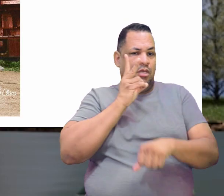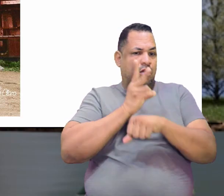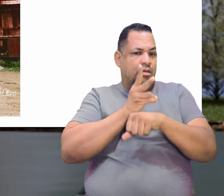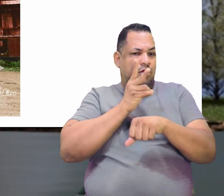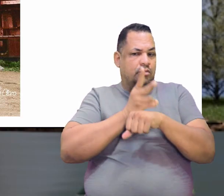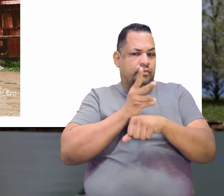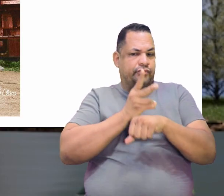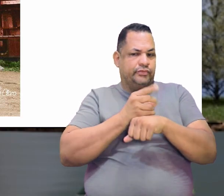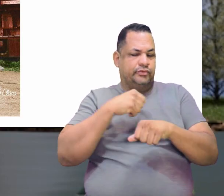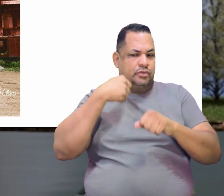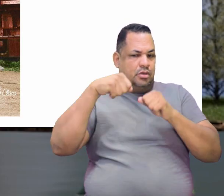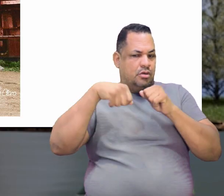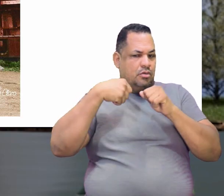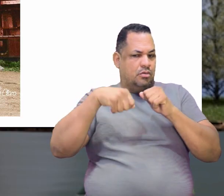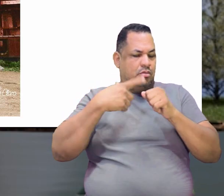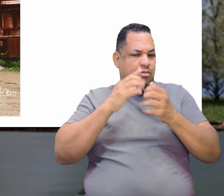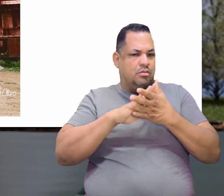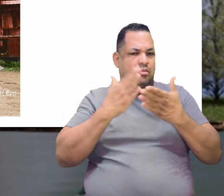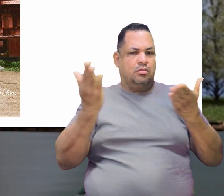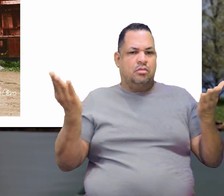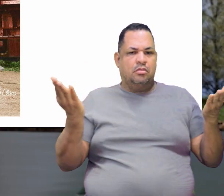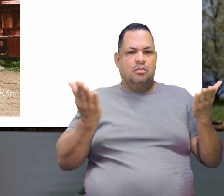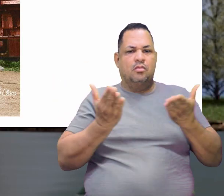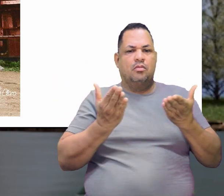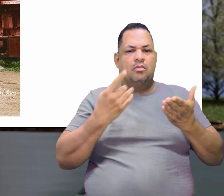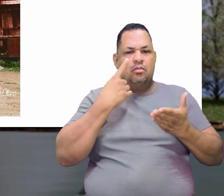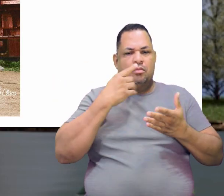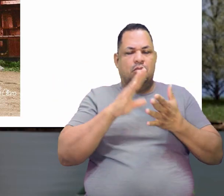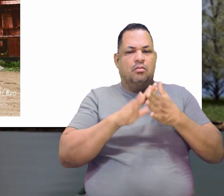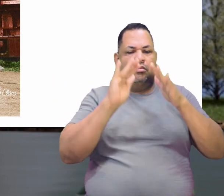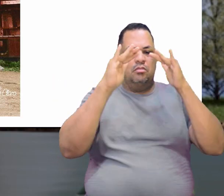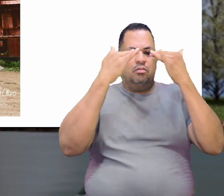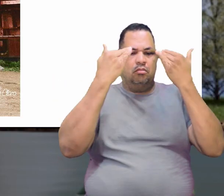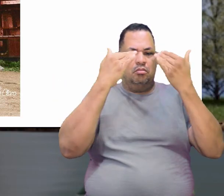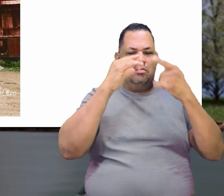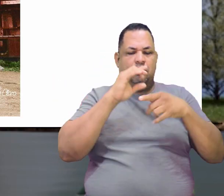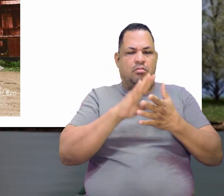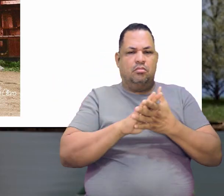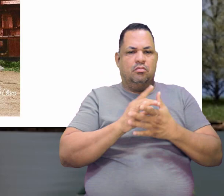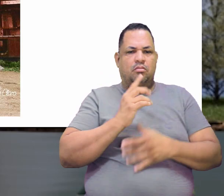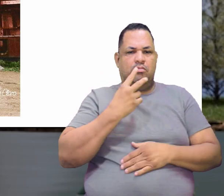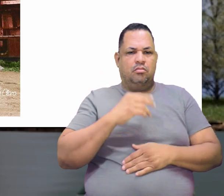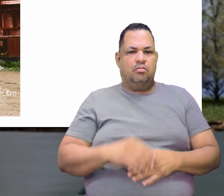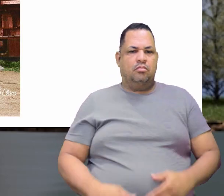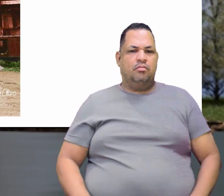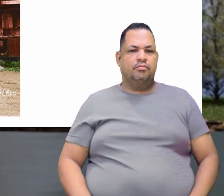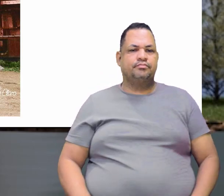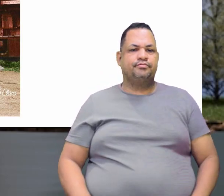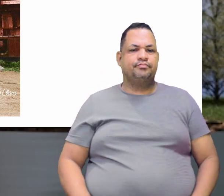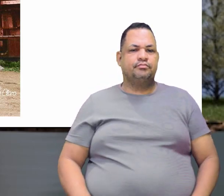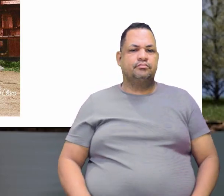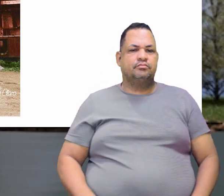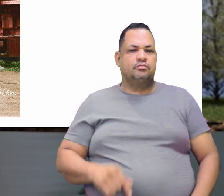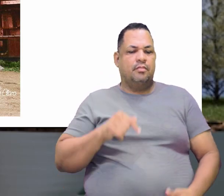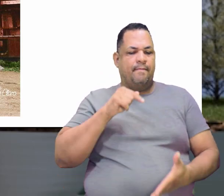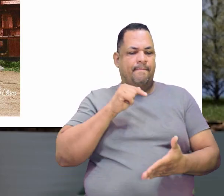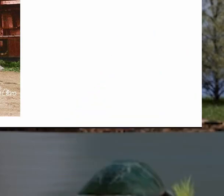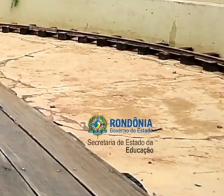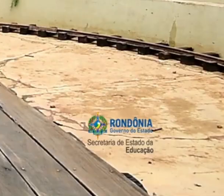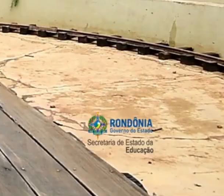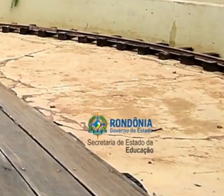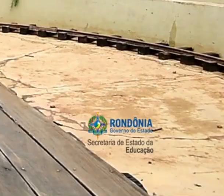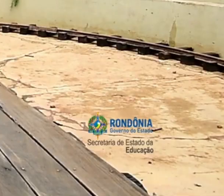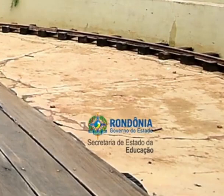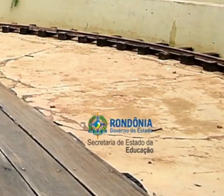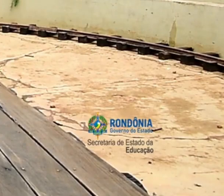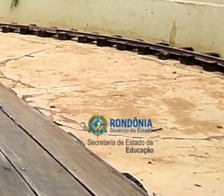pequena externa que nós fizemos, elaborando para vocês. Fique atentos nesse pequeno vídeo. Dá o play aí.